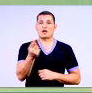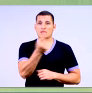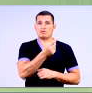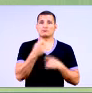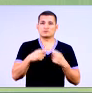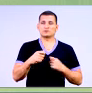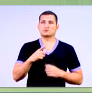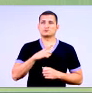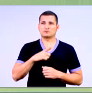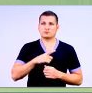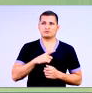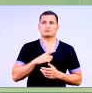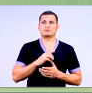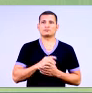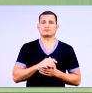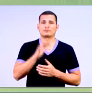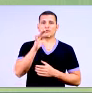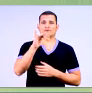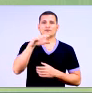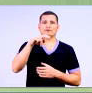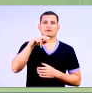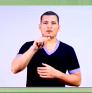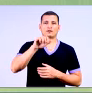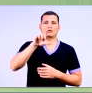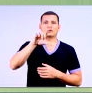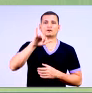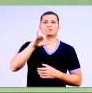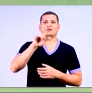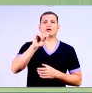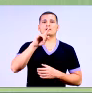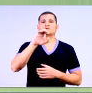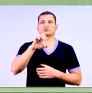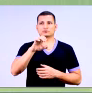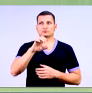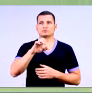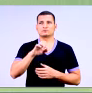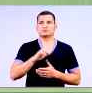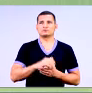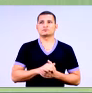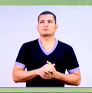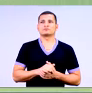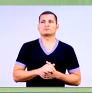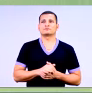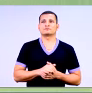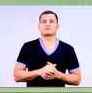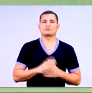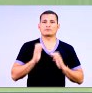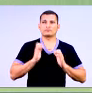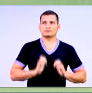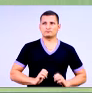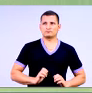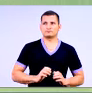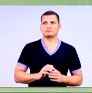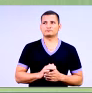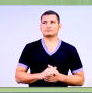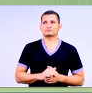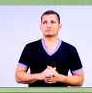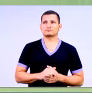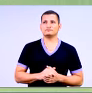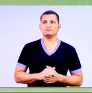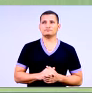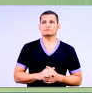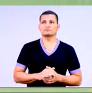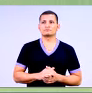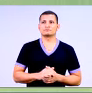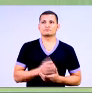finalidades e integrá-las na alma. Finalidades de quê? Finalidades éticas em